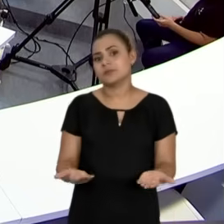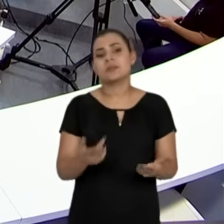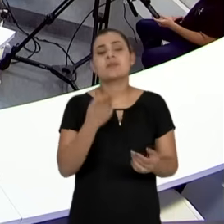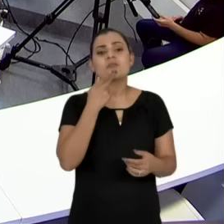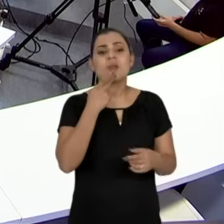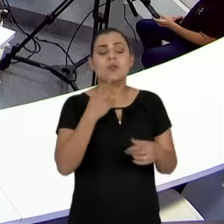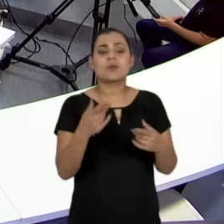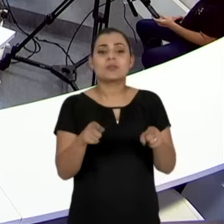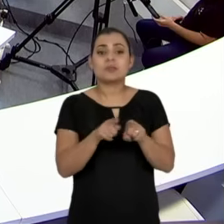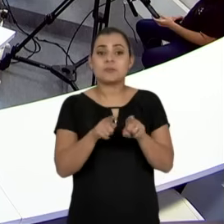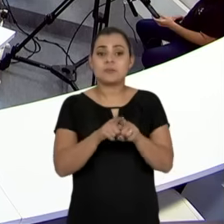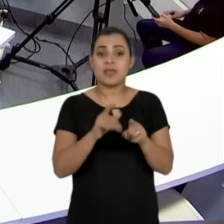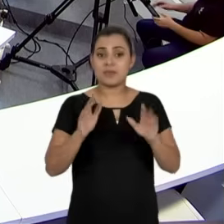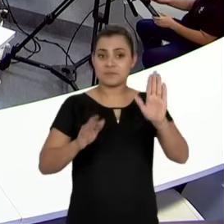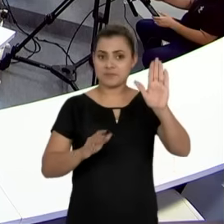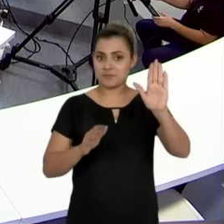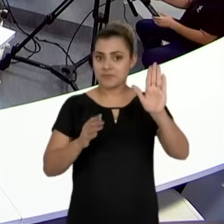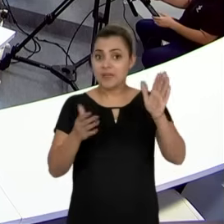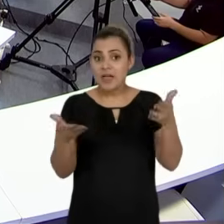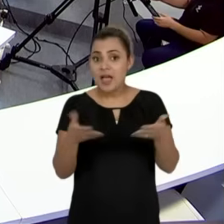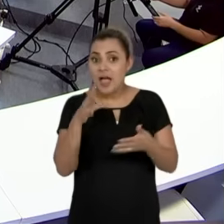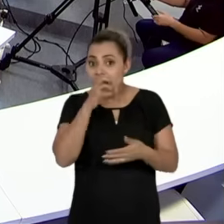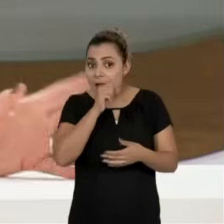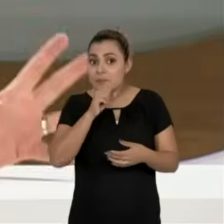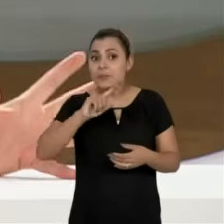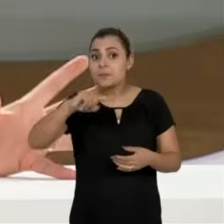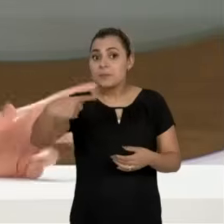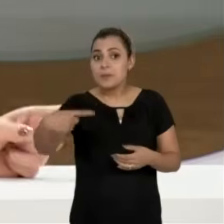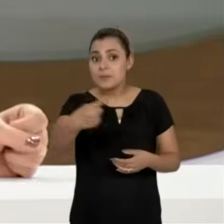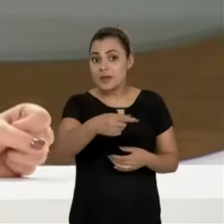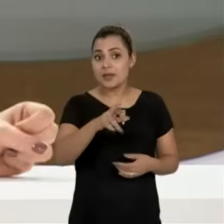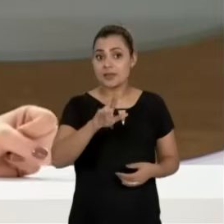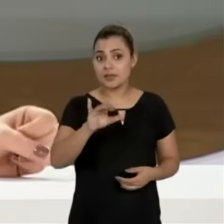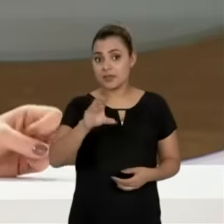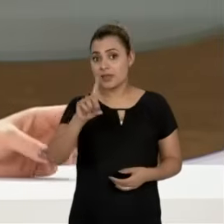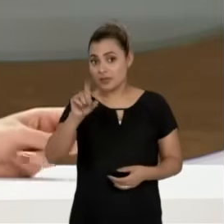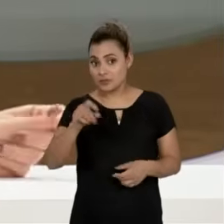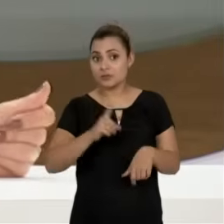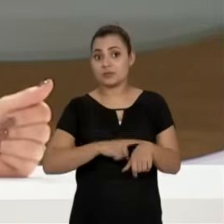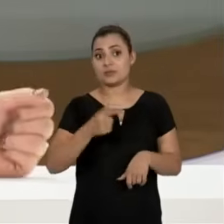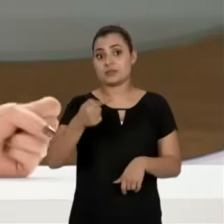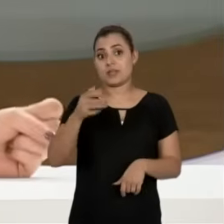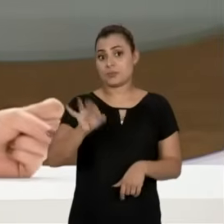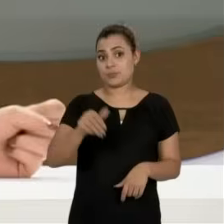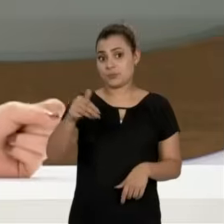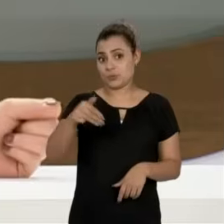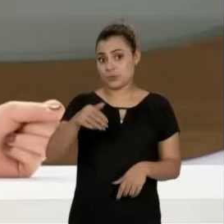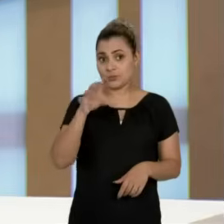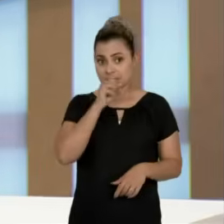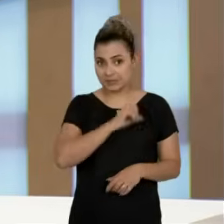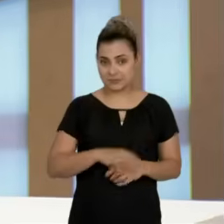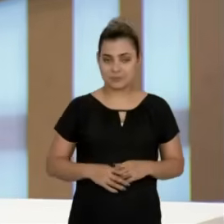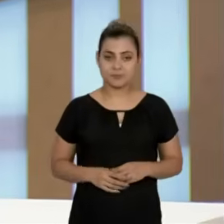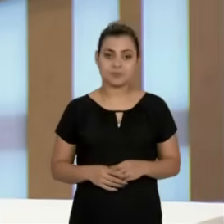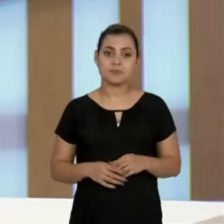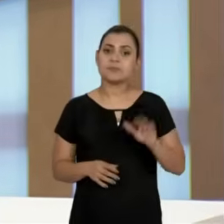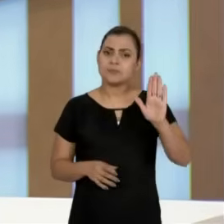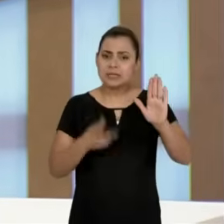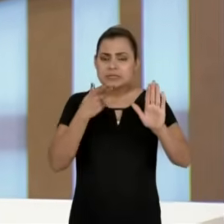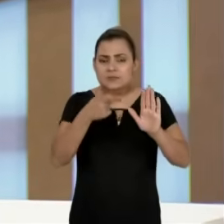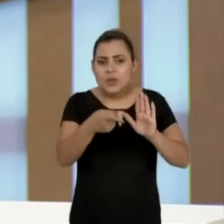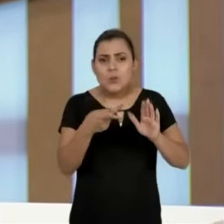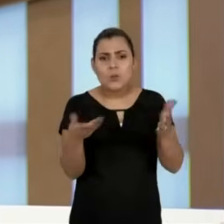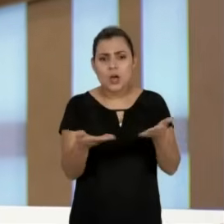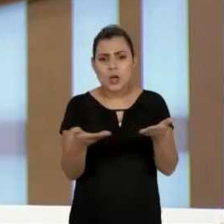alta, Calma, vou dar a idade, Ricardo, vai dar tempo, a gente tem 7 minutinhos. Tá, Eugênio, você falou que você